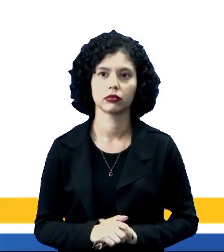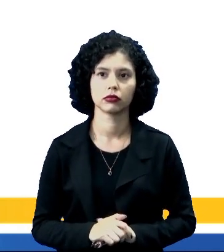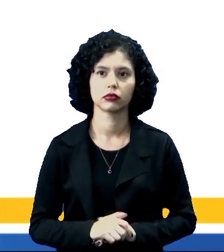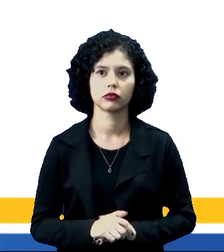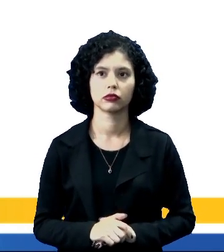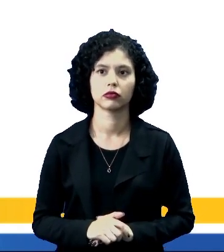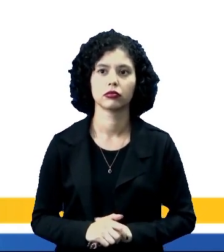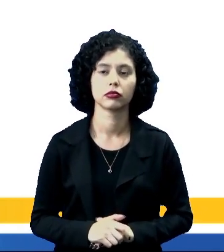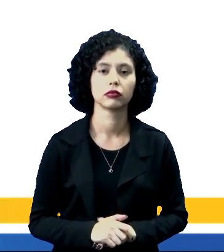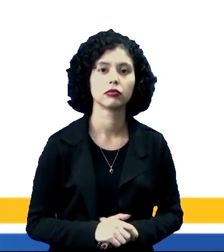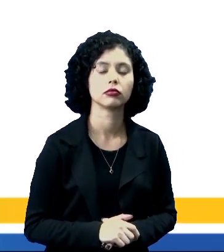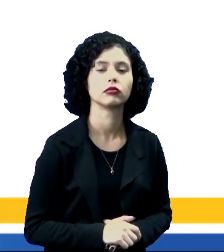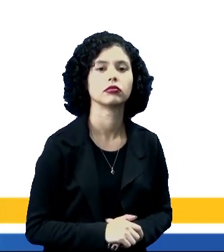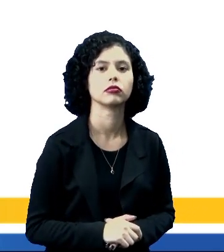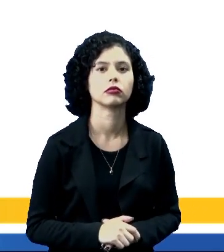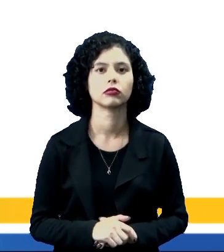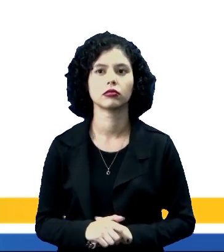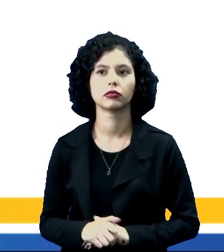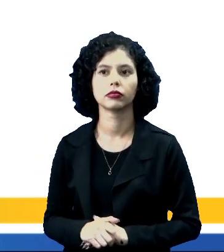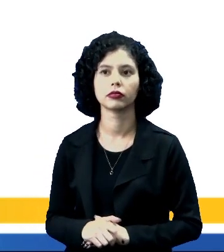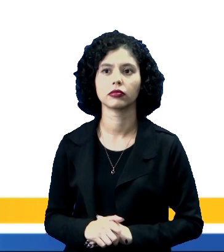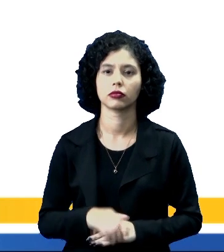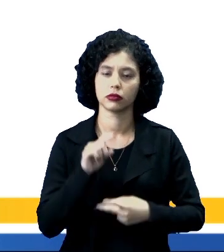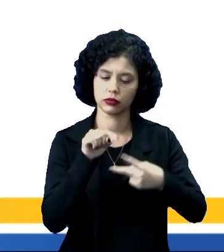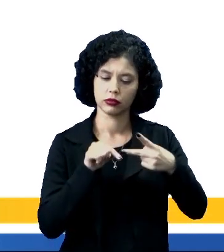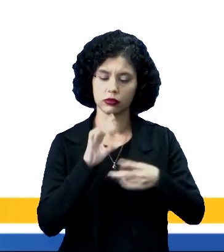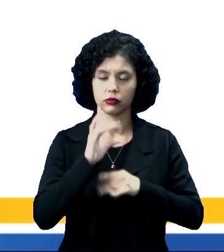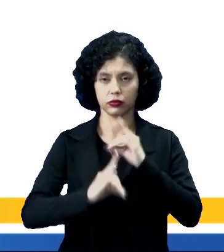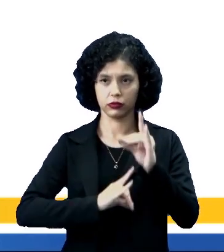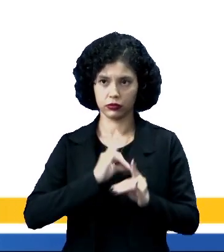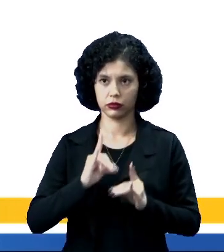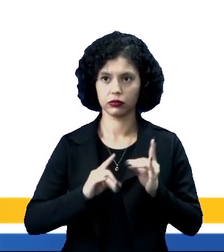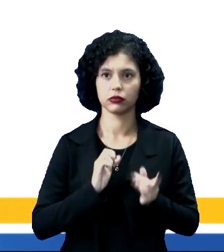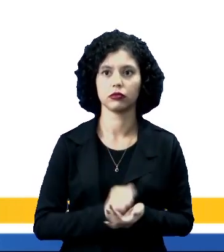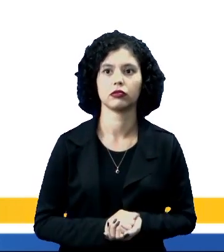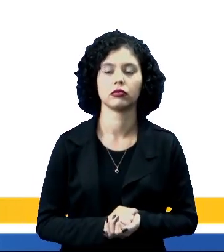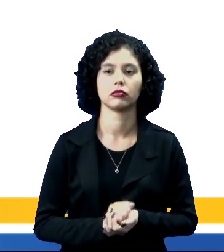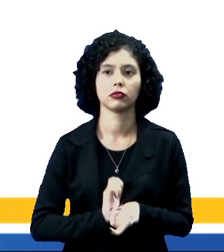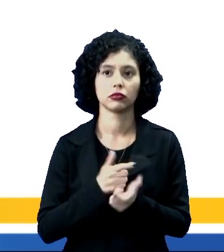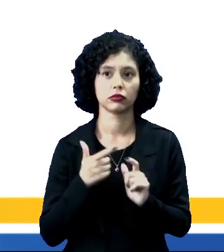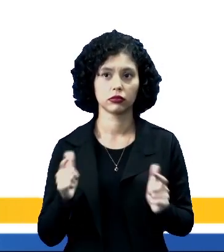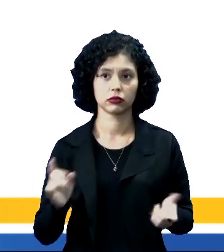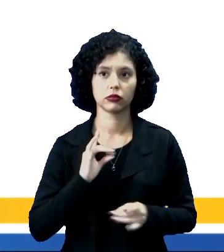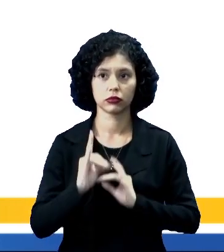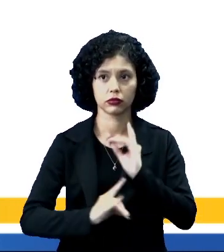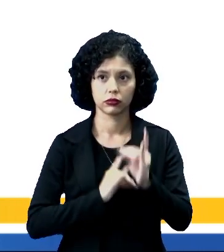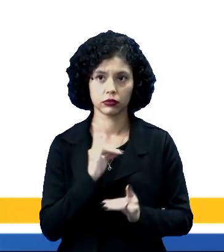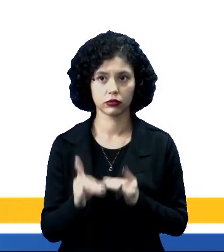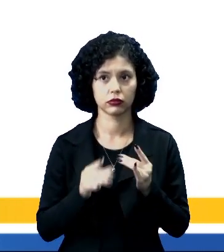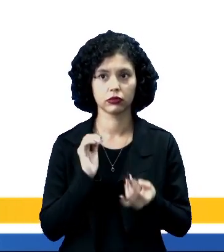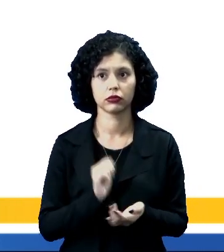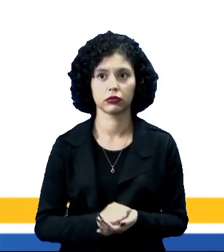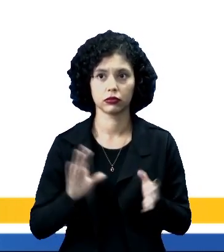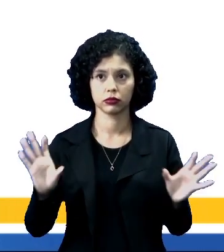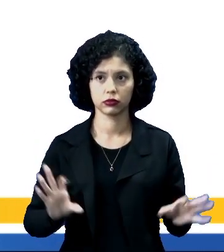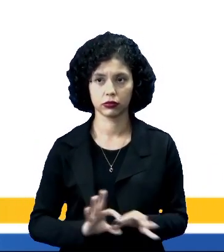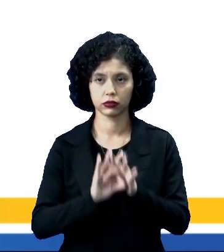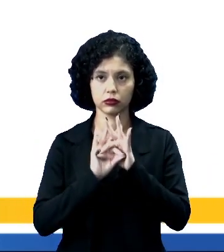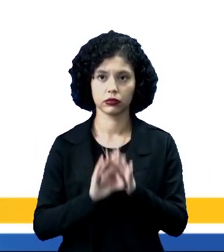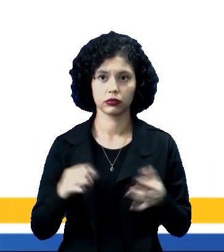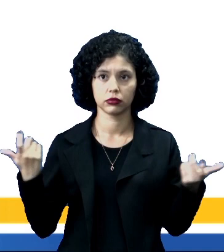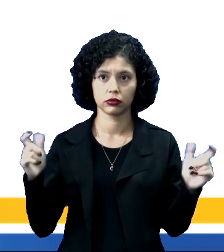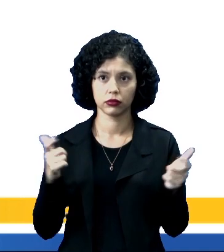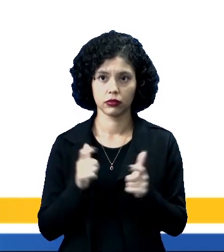Então tá mostrando aí estrógeno e progesterona a letra A o aumento dos níveis de estrógenos está